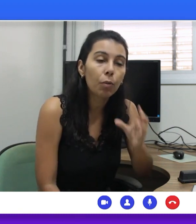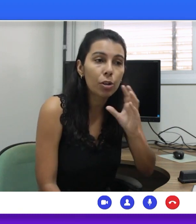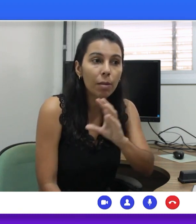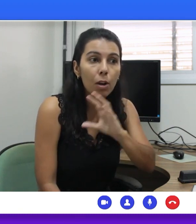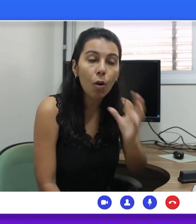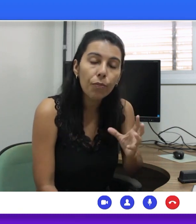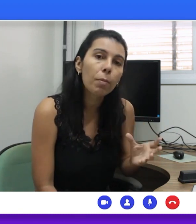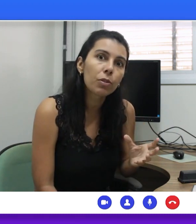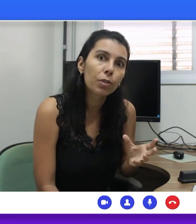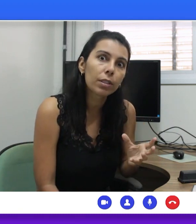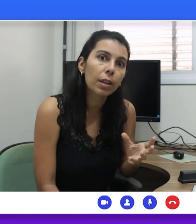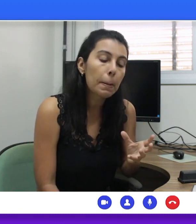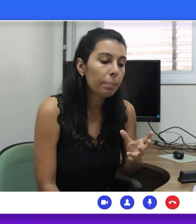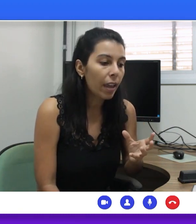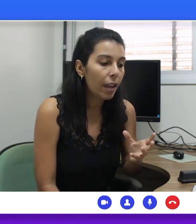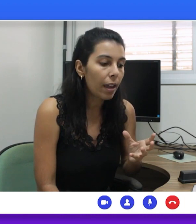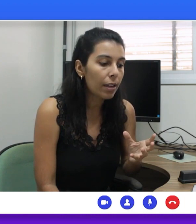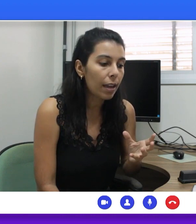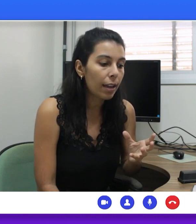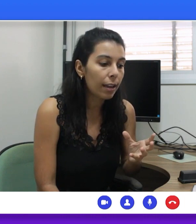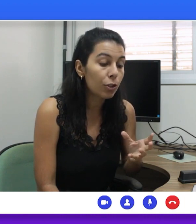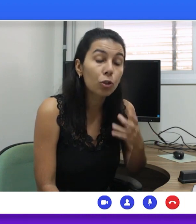esse lado. Eu acho que a melhor forma de você